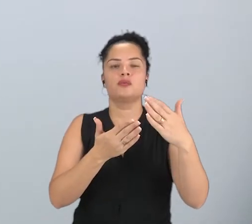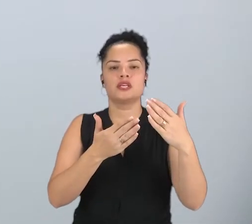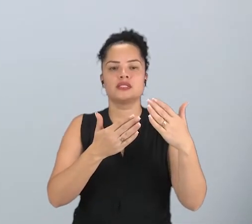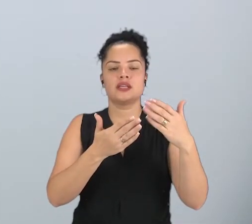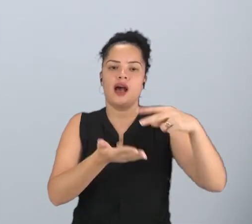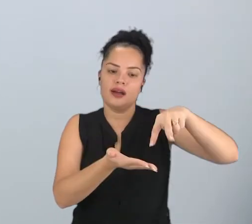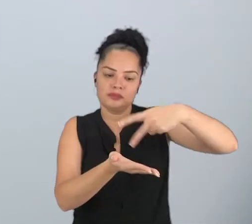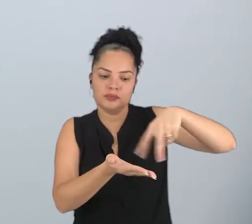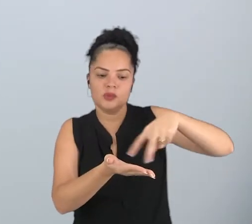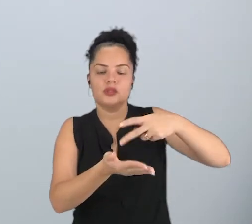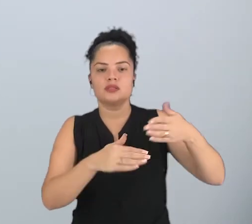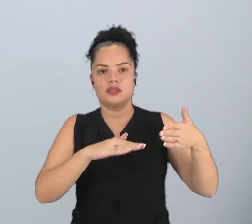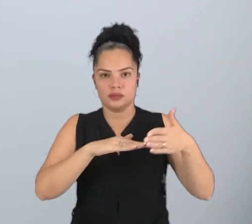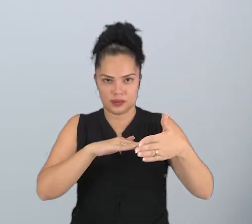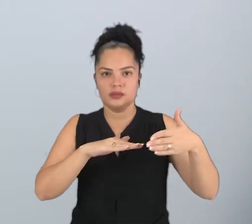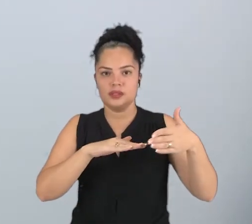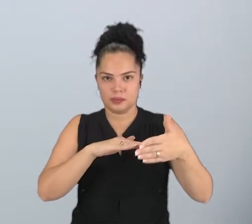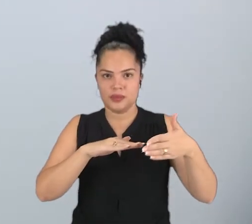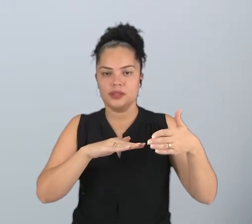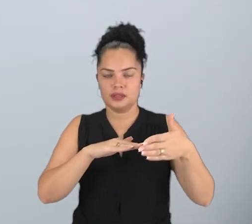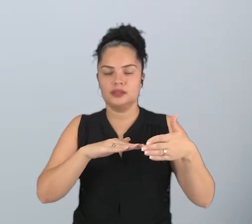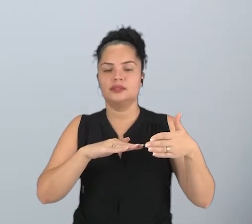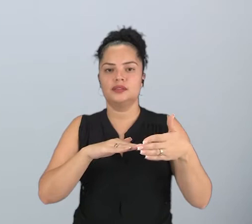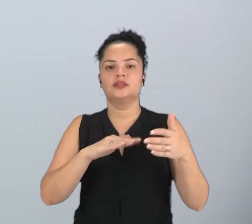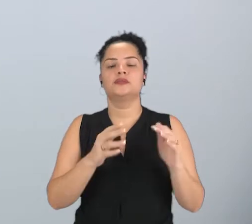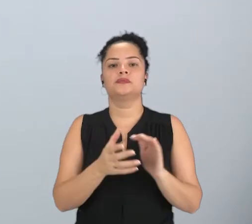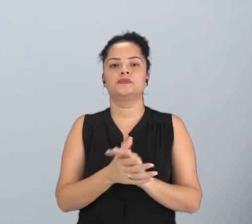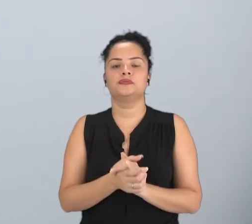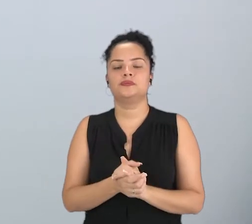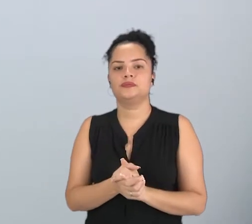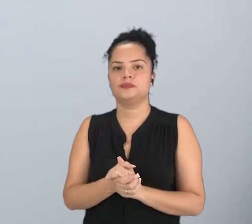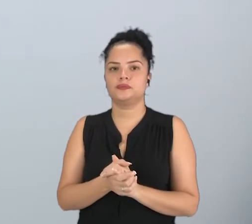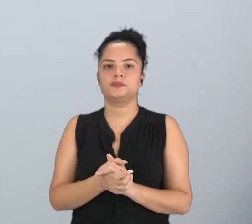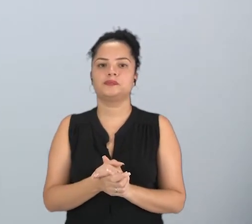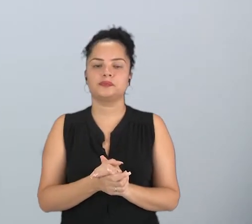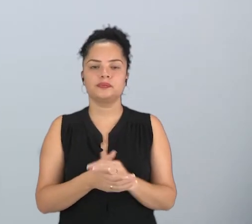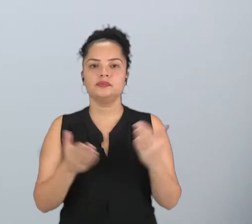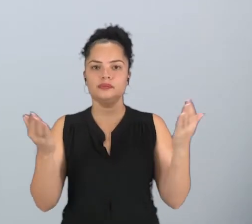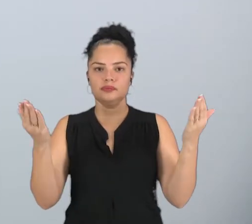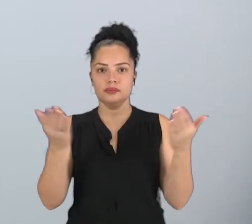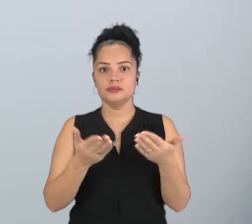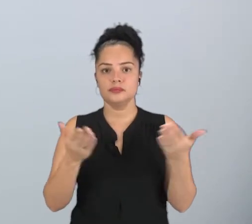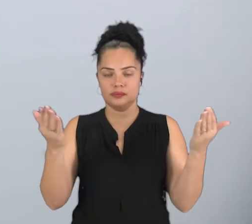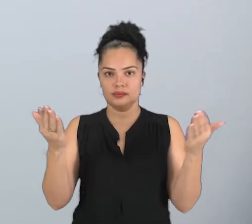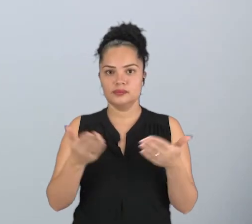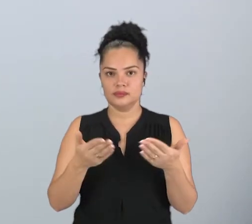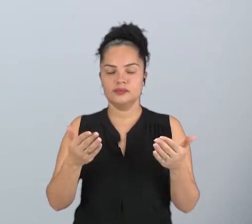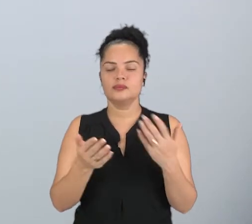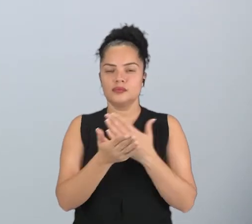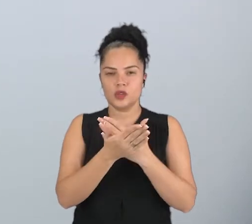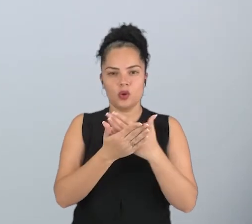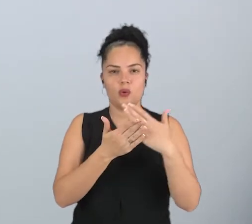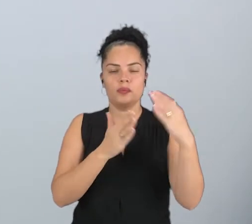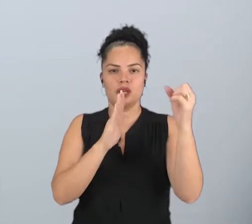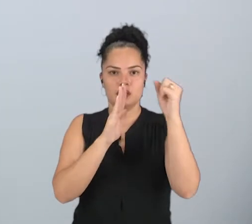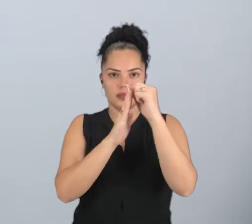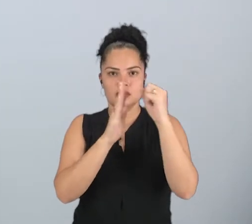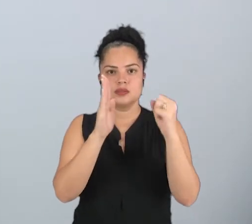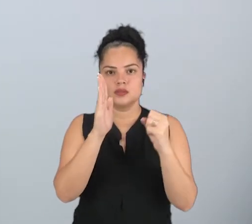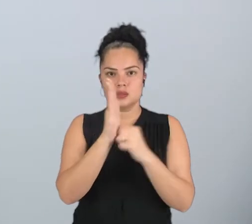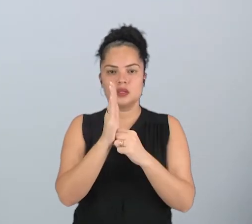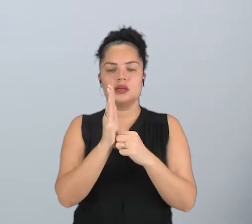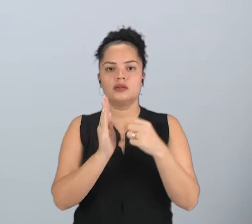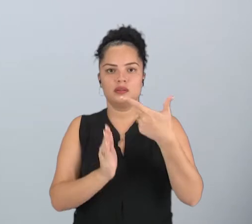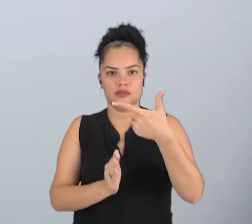Idade Moderna começa no Renascimento e a contemporânea, que nós estamos presentes hoje, vai começar a partir da segunda